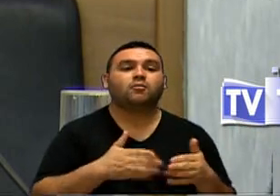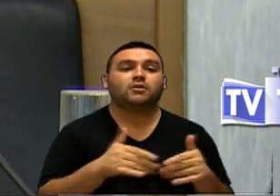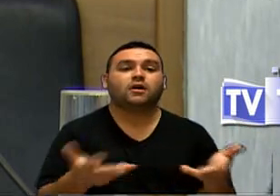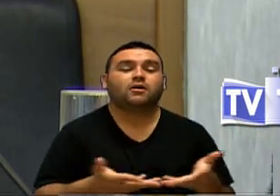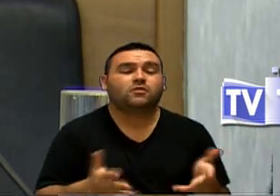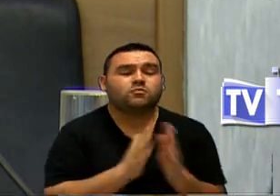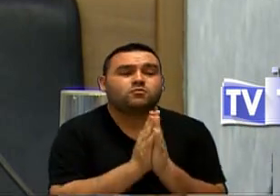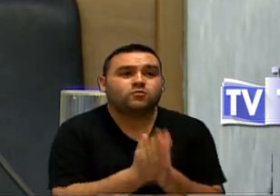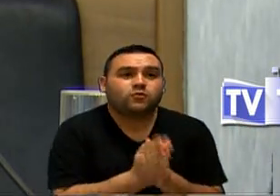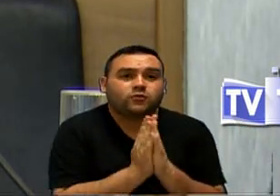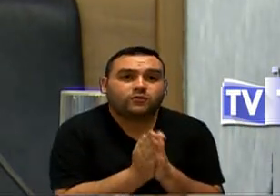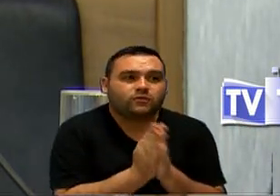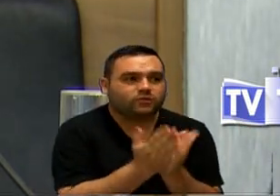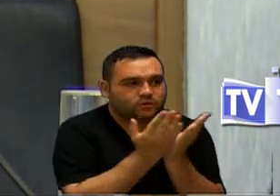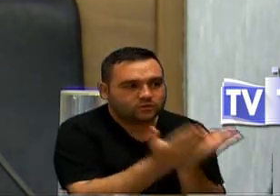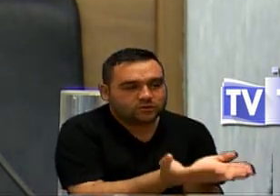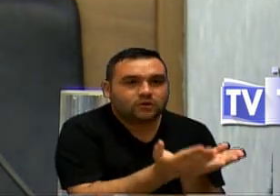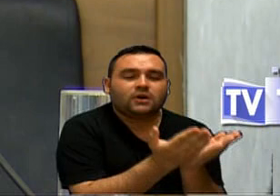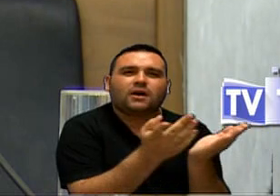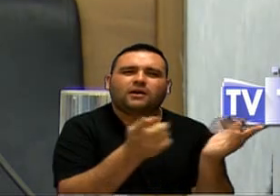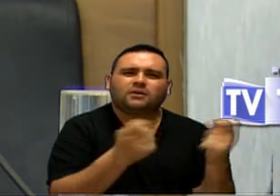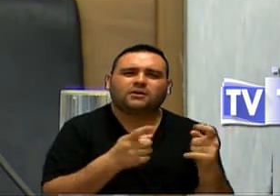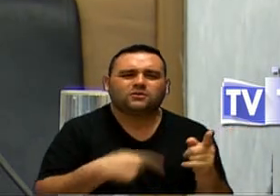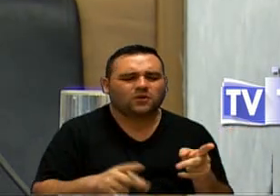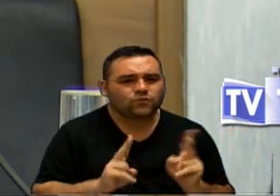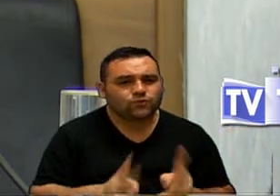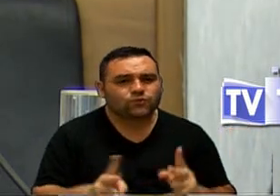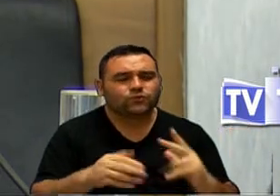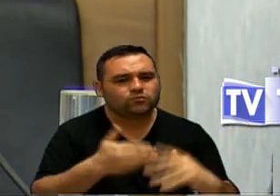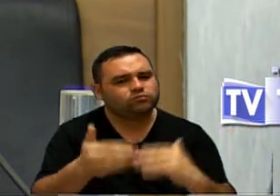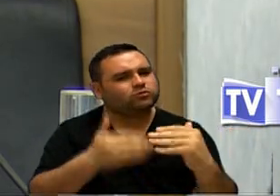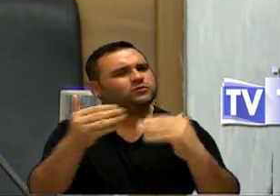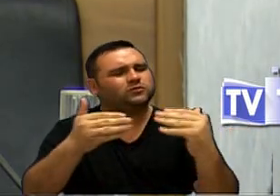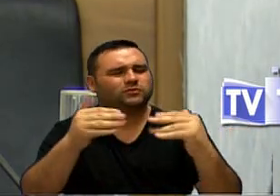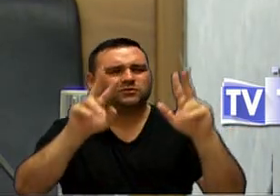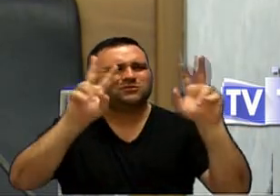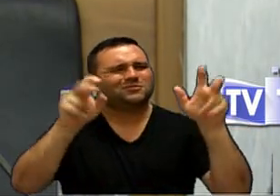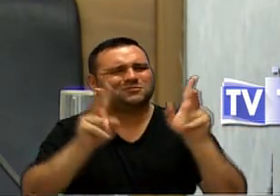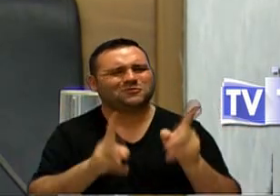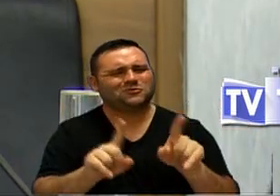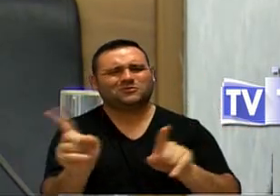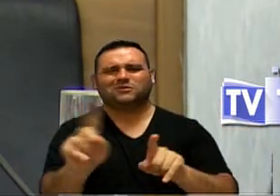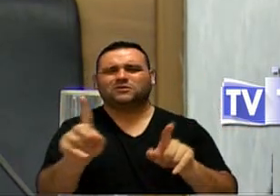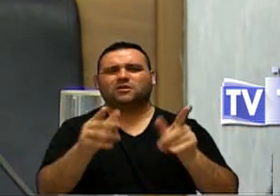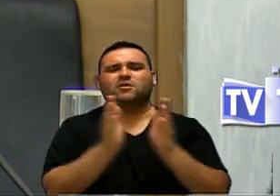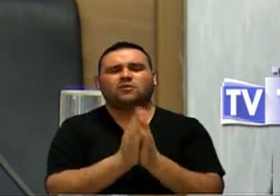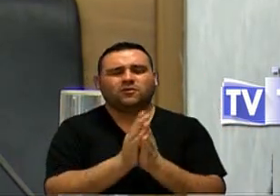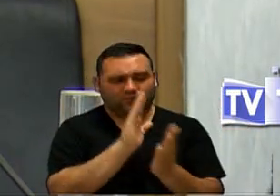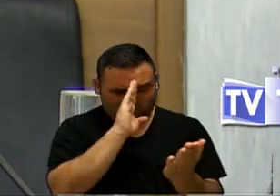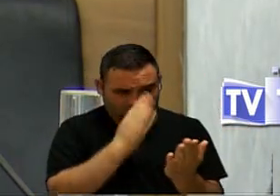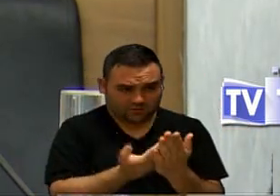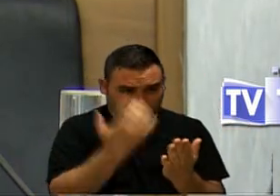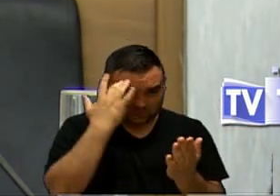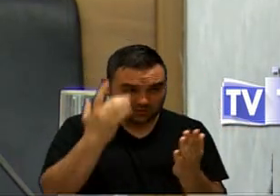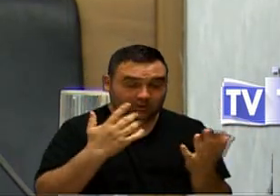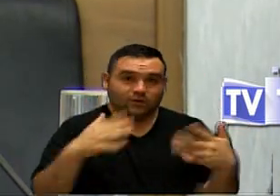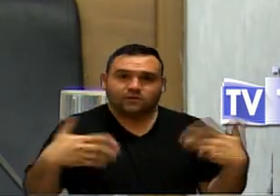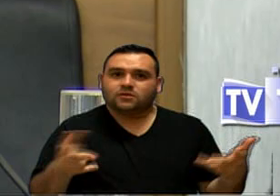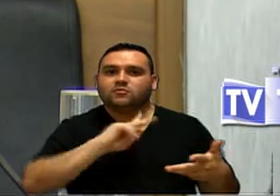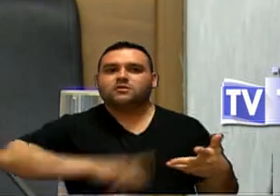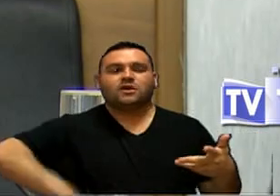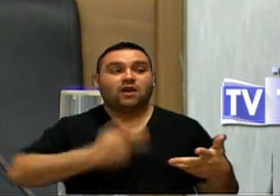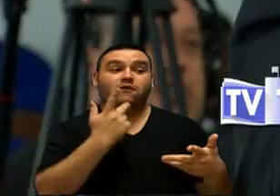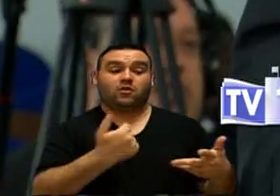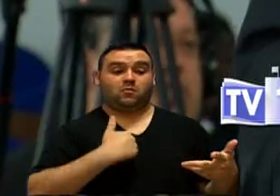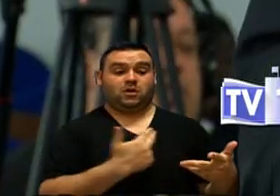pedindo encarecidamente ao senhor que possamos avançar sobre esse assunto. Claro. Eu conto com a compreensão do senhor. Só para explicar para você. Então, presidente, ele